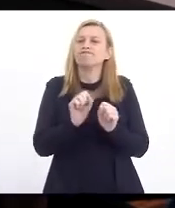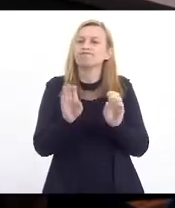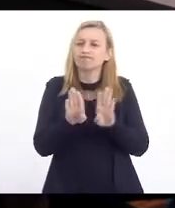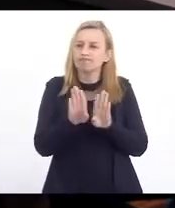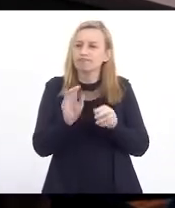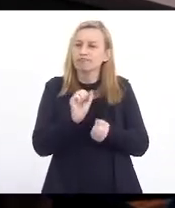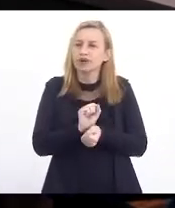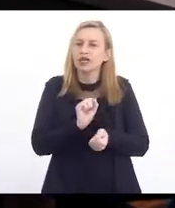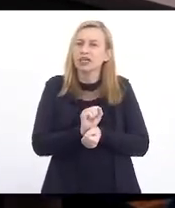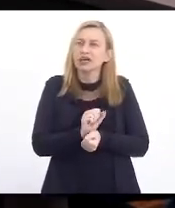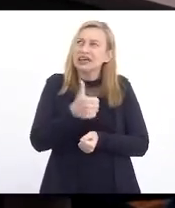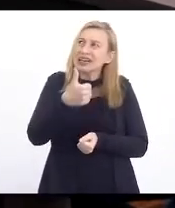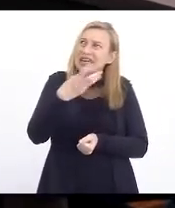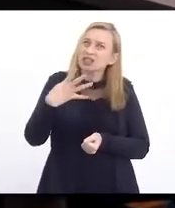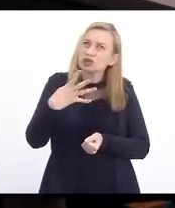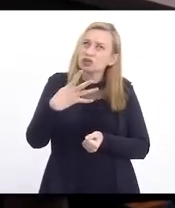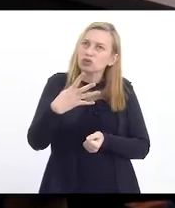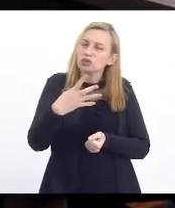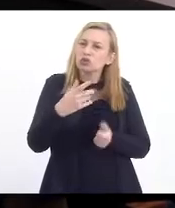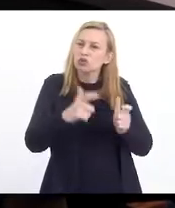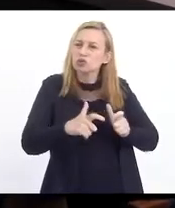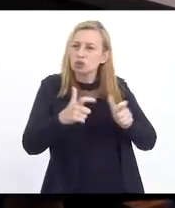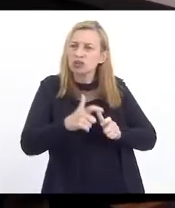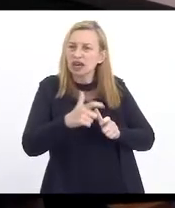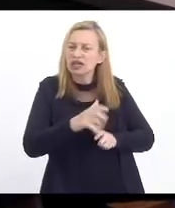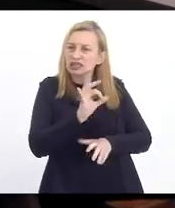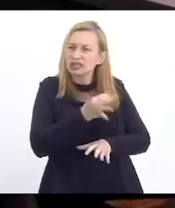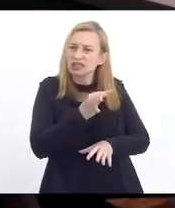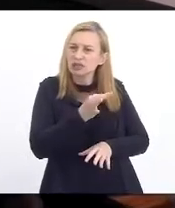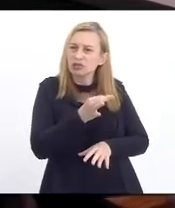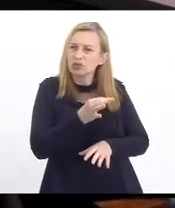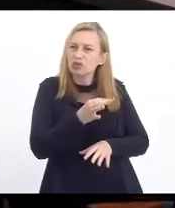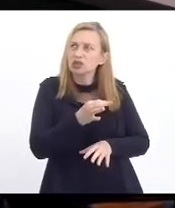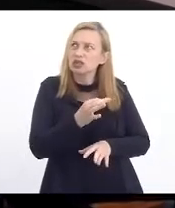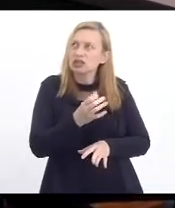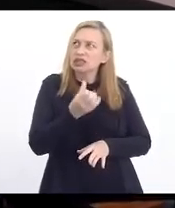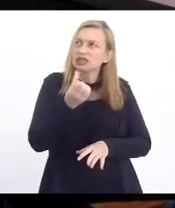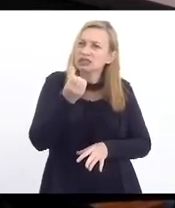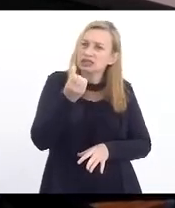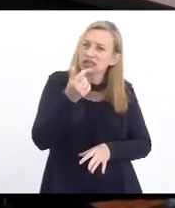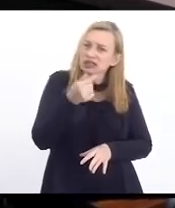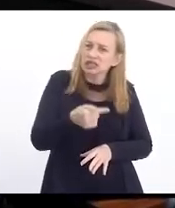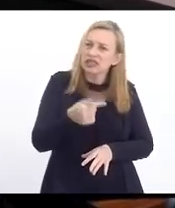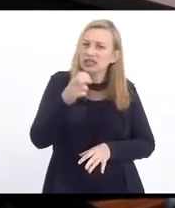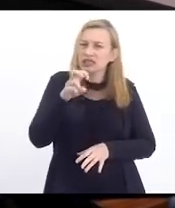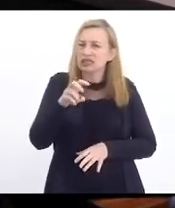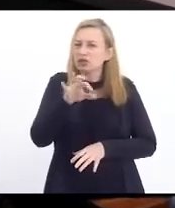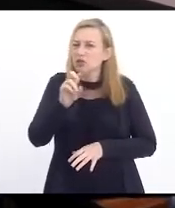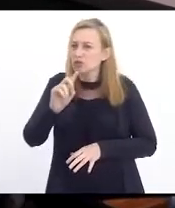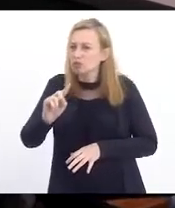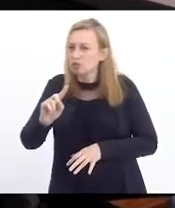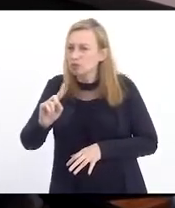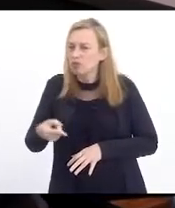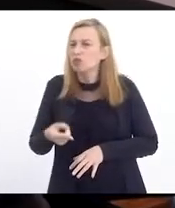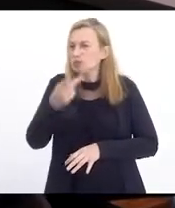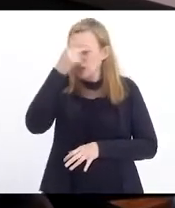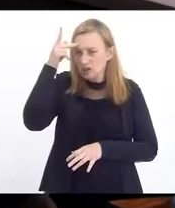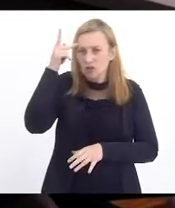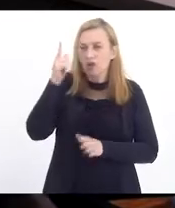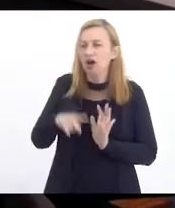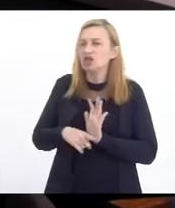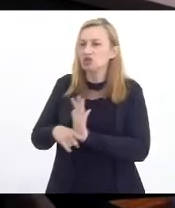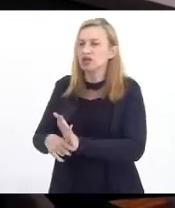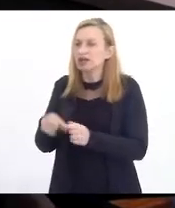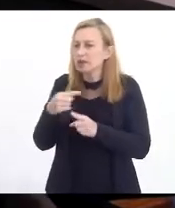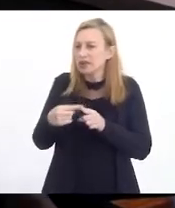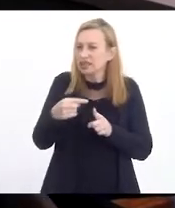Essas ETS são 14 estações, se não me engano, elas atenderiam algo em torno de 75 mil pessoas, né? Um terço da população de